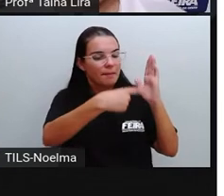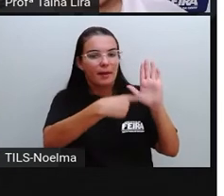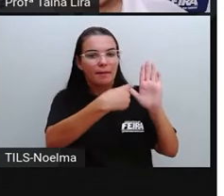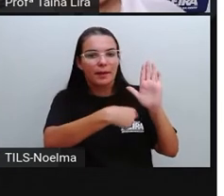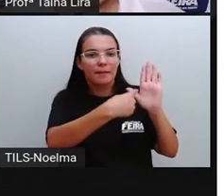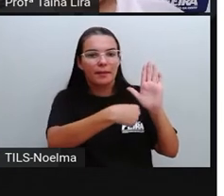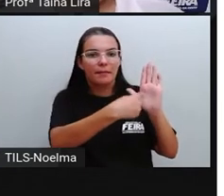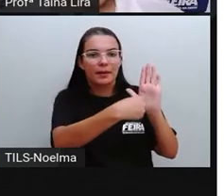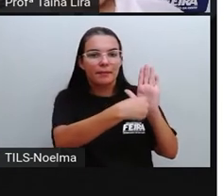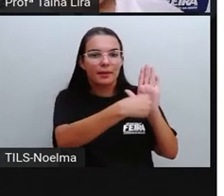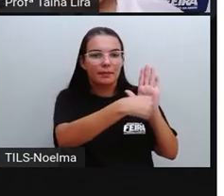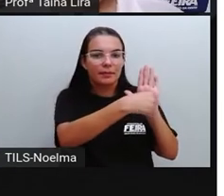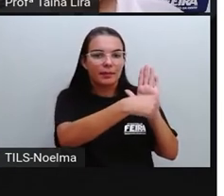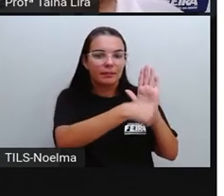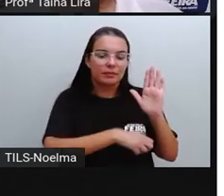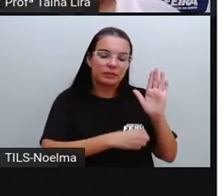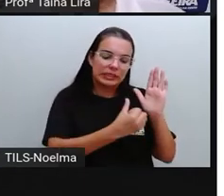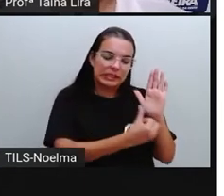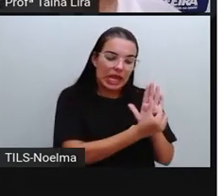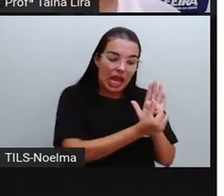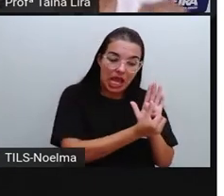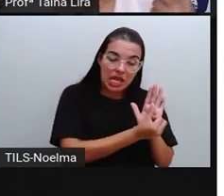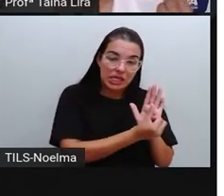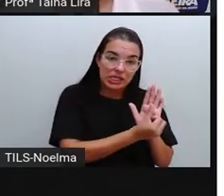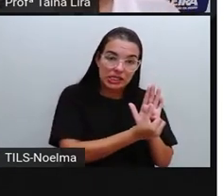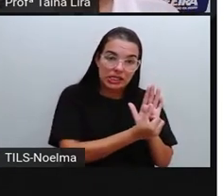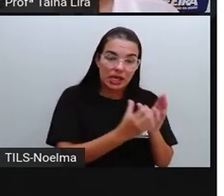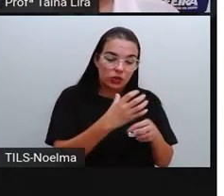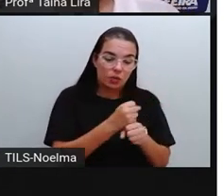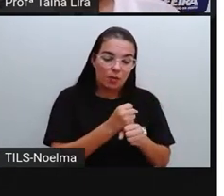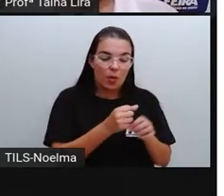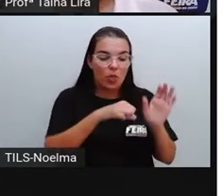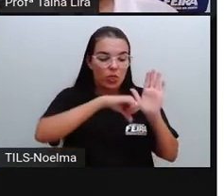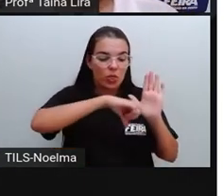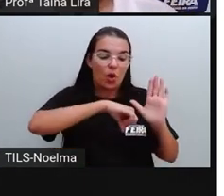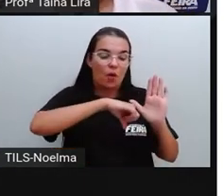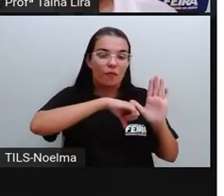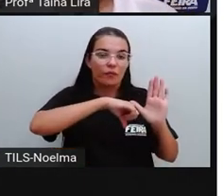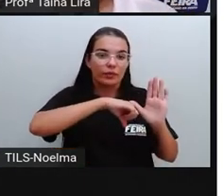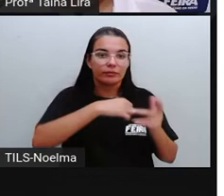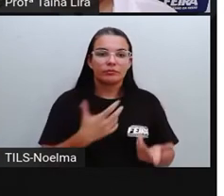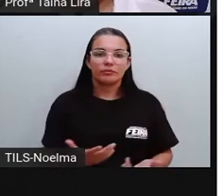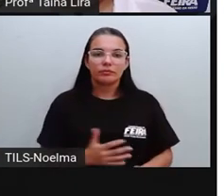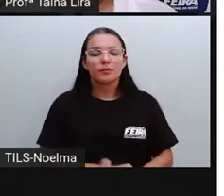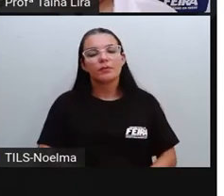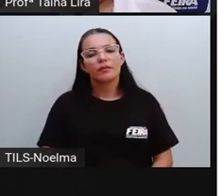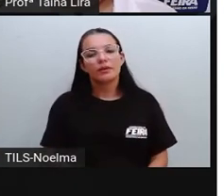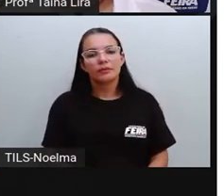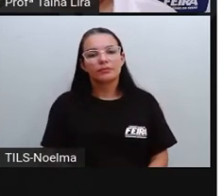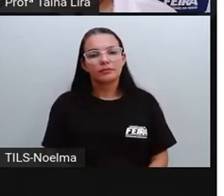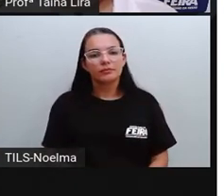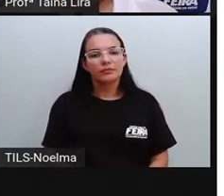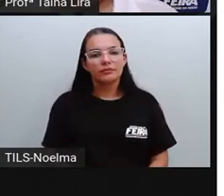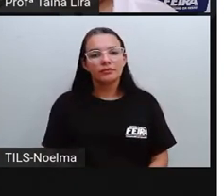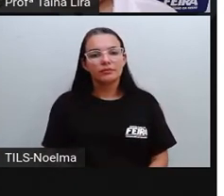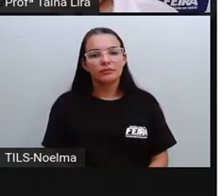ó, dos pontos que ele fez. Então, na primeira carta, ele tirou aqui,